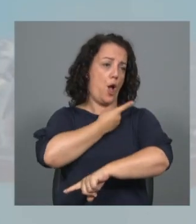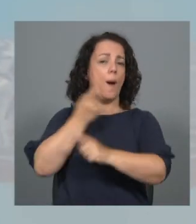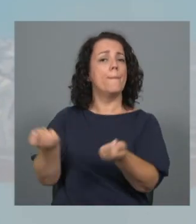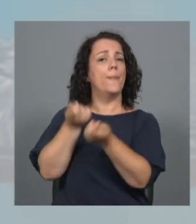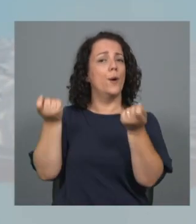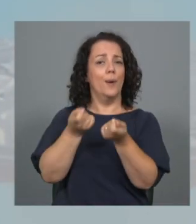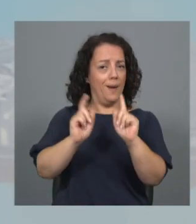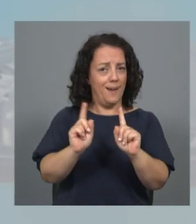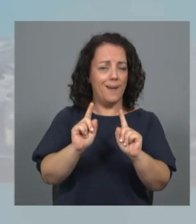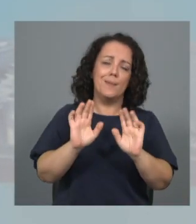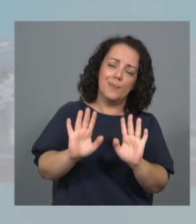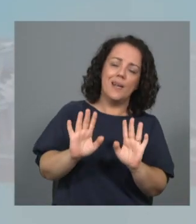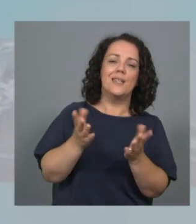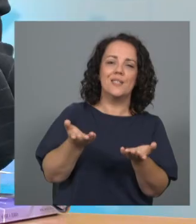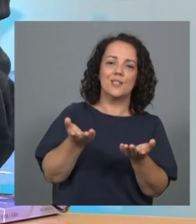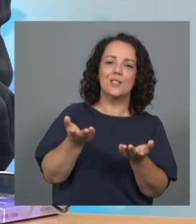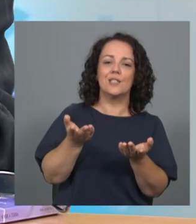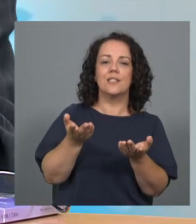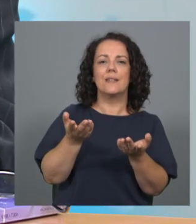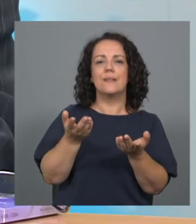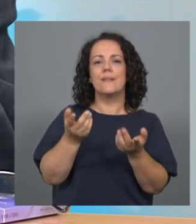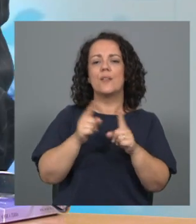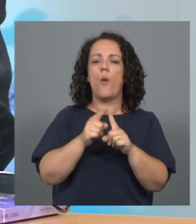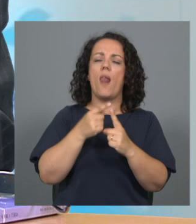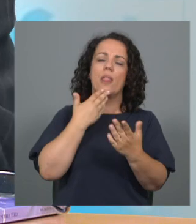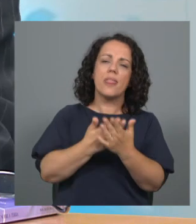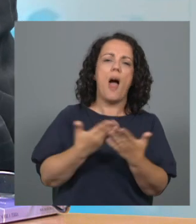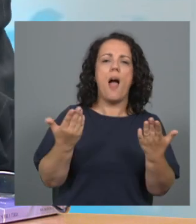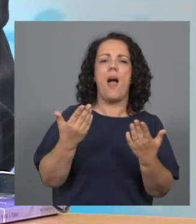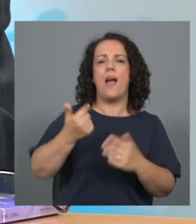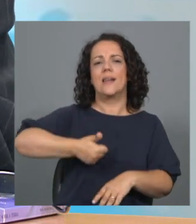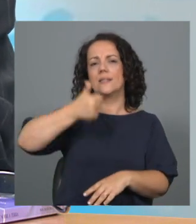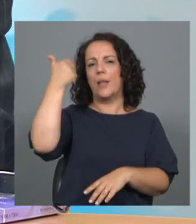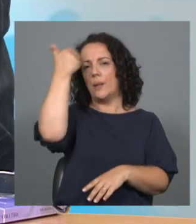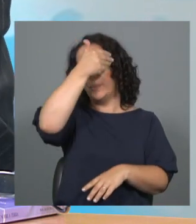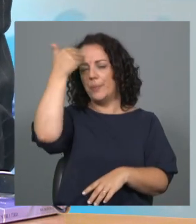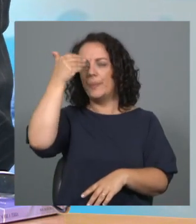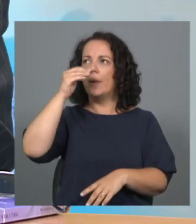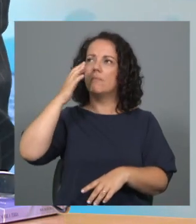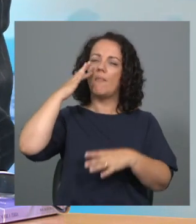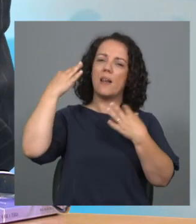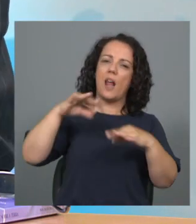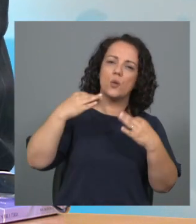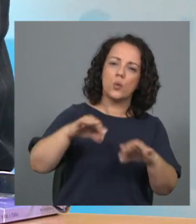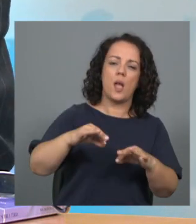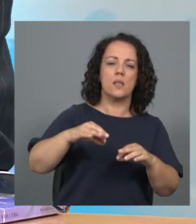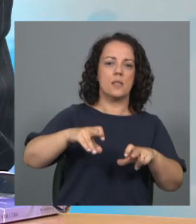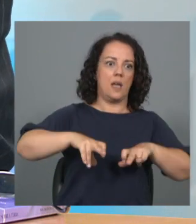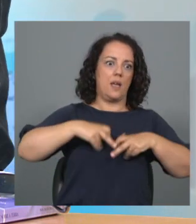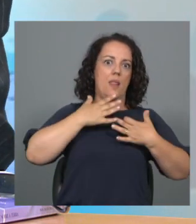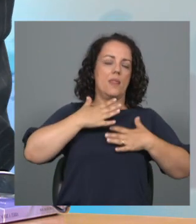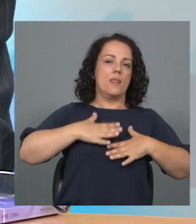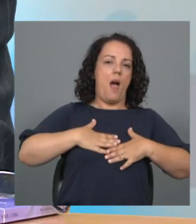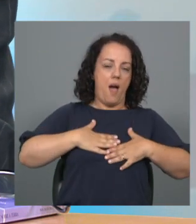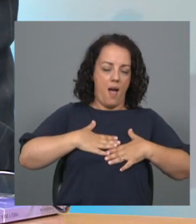são, para além do descontrair da natureza e do convívio com a natureza e da riqueza que isso significa,